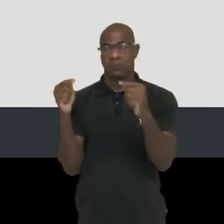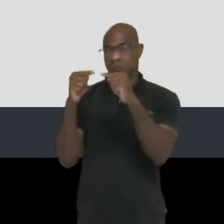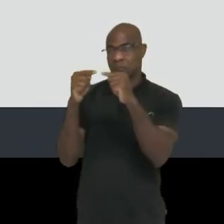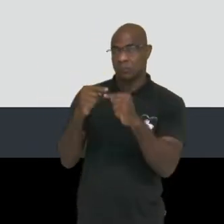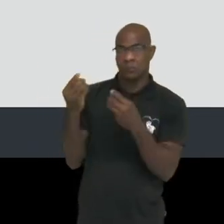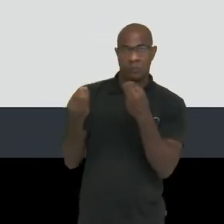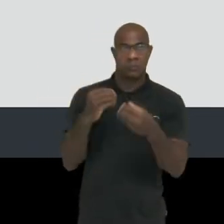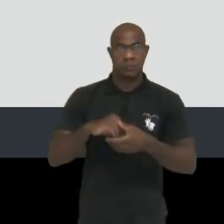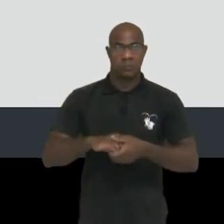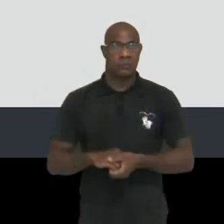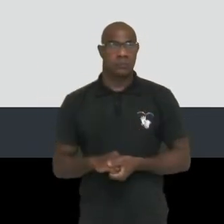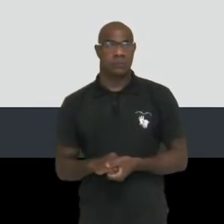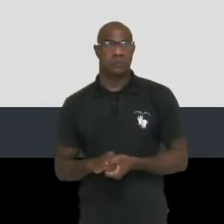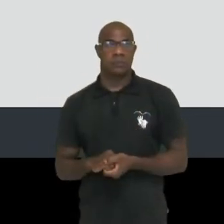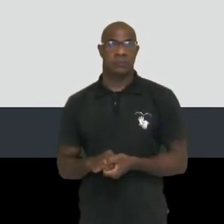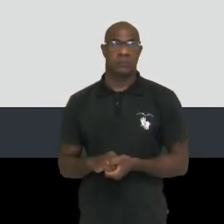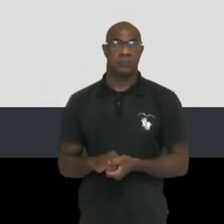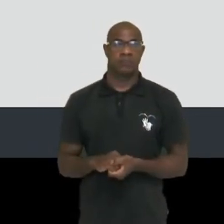lá.